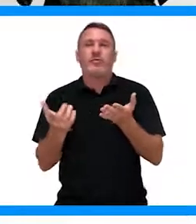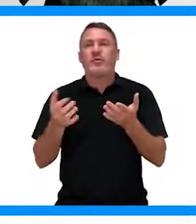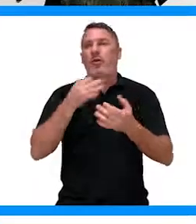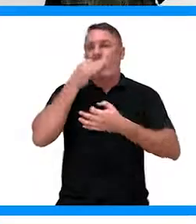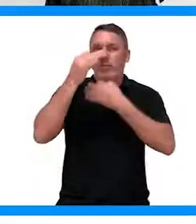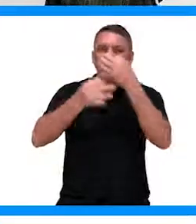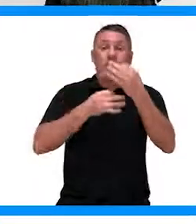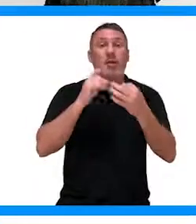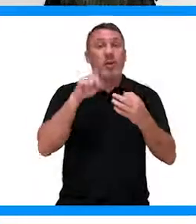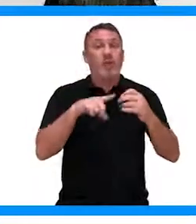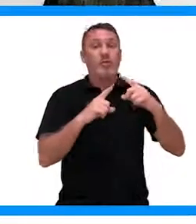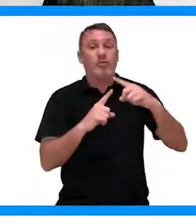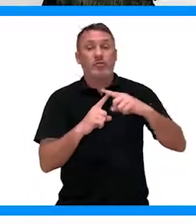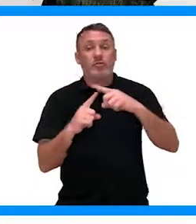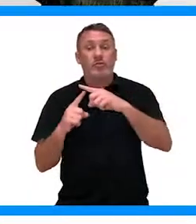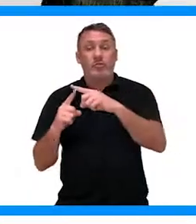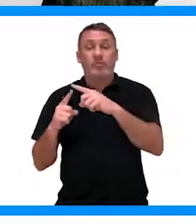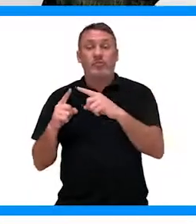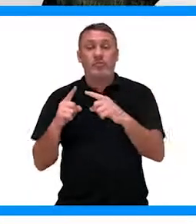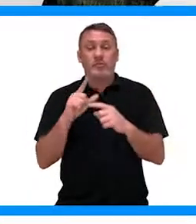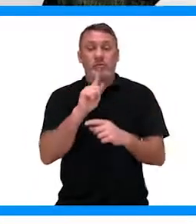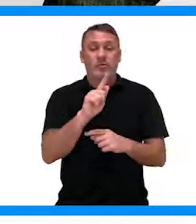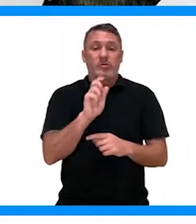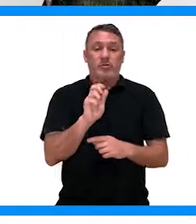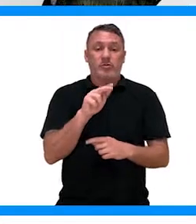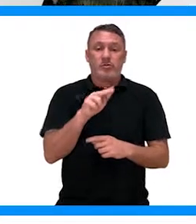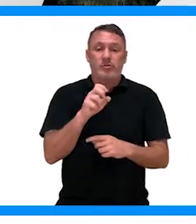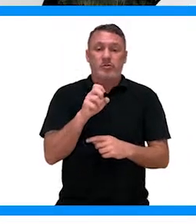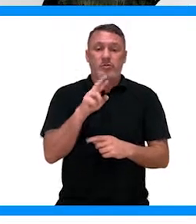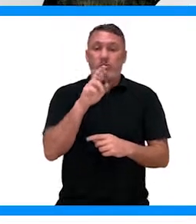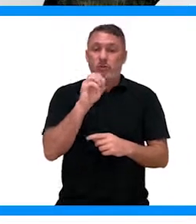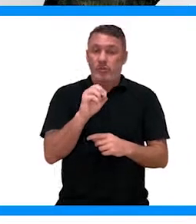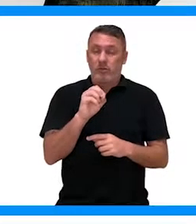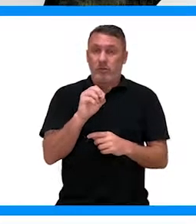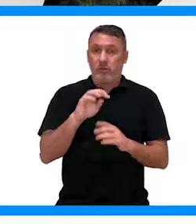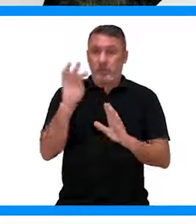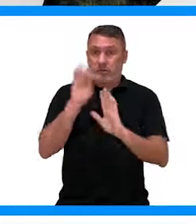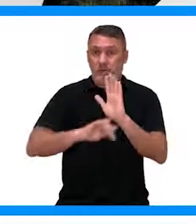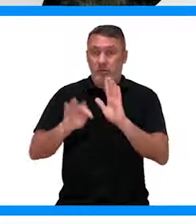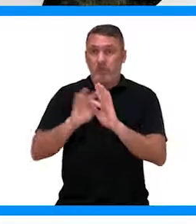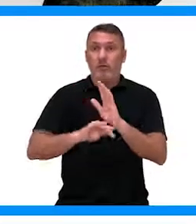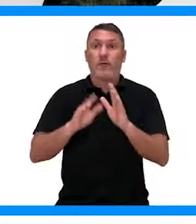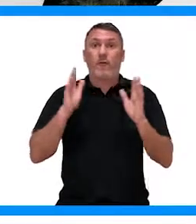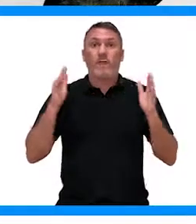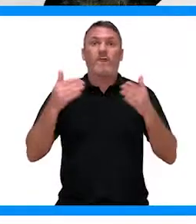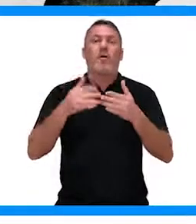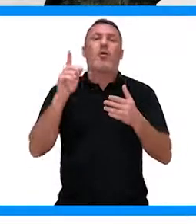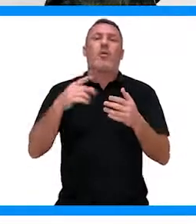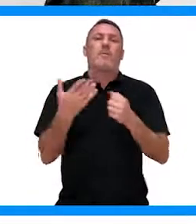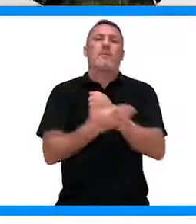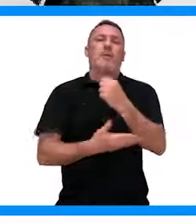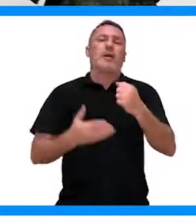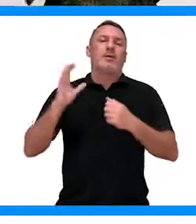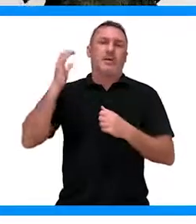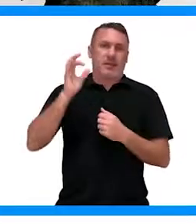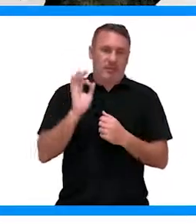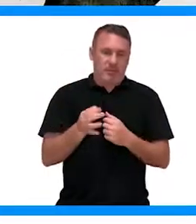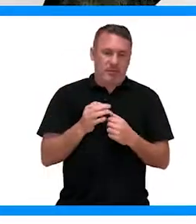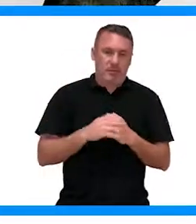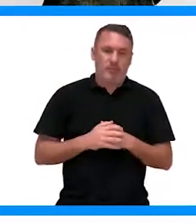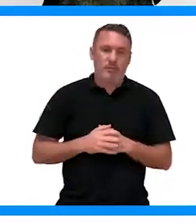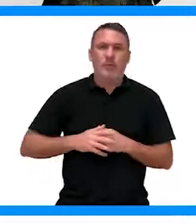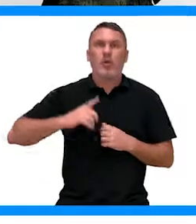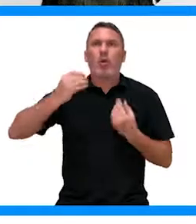de opinião. São gêneros textuais que se preocupam, de fato, com a linguagem com base científica,